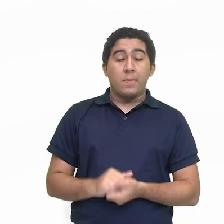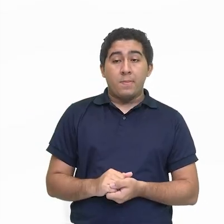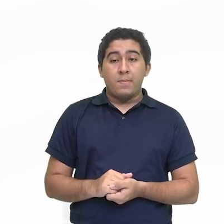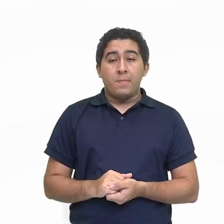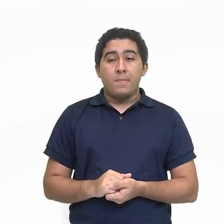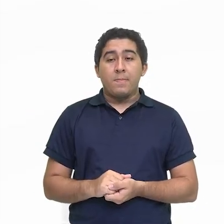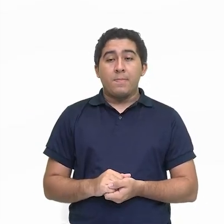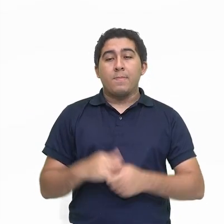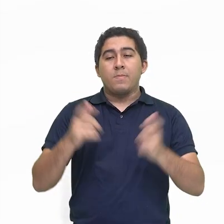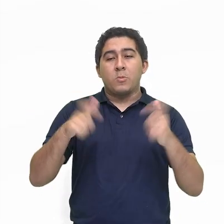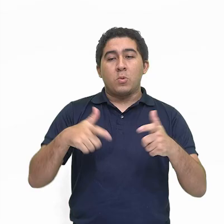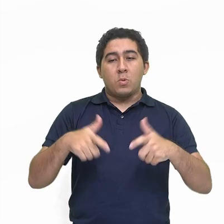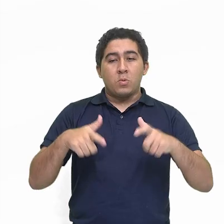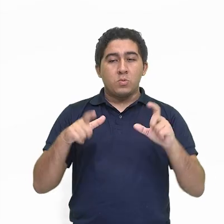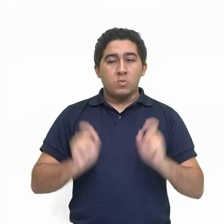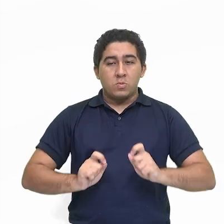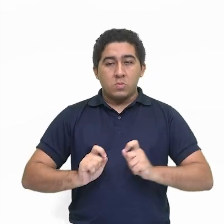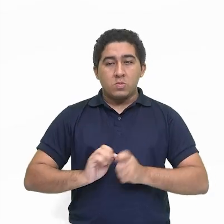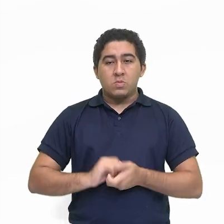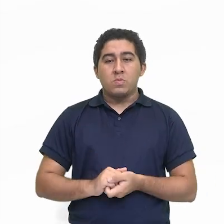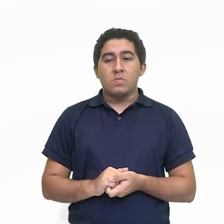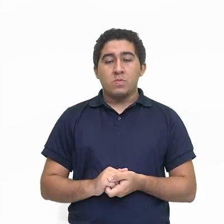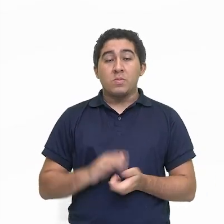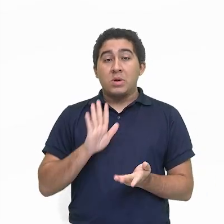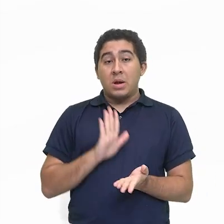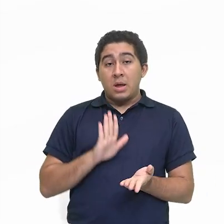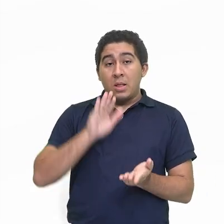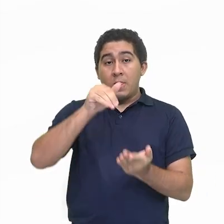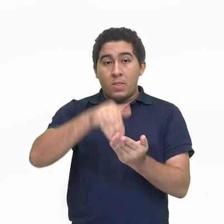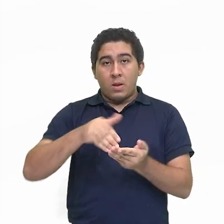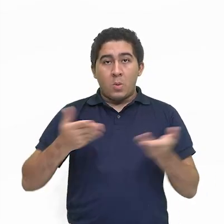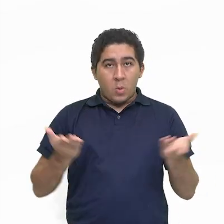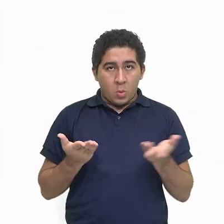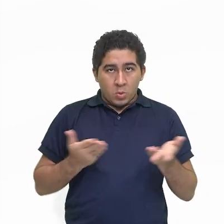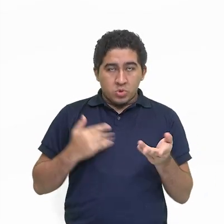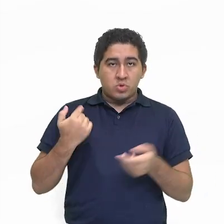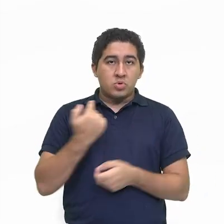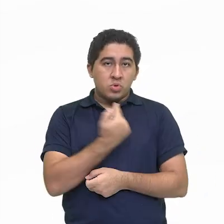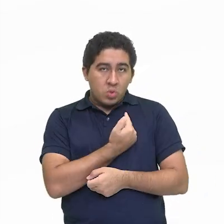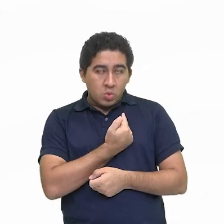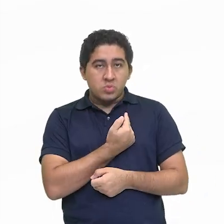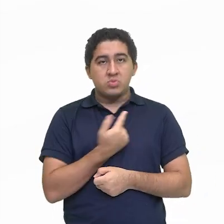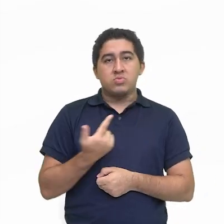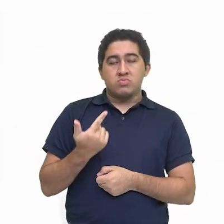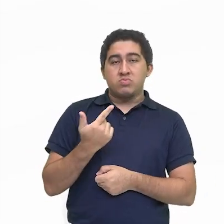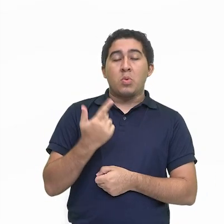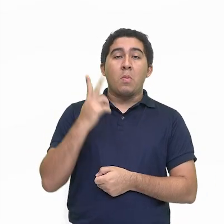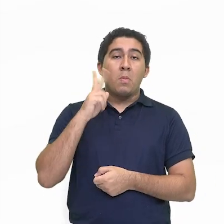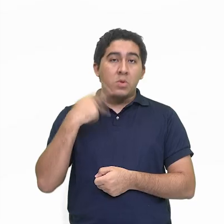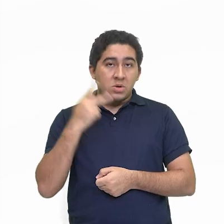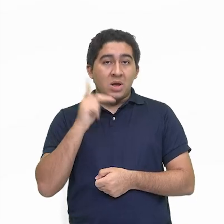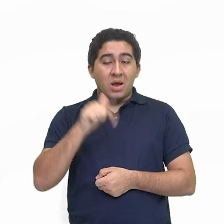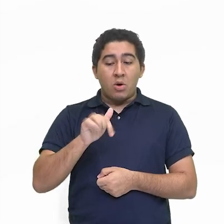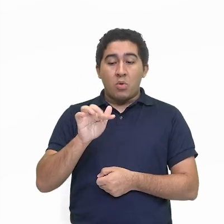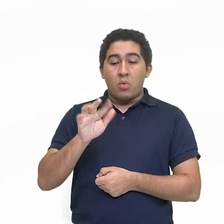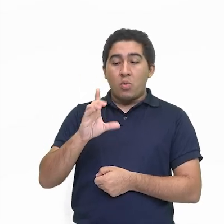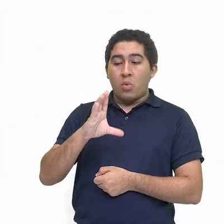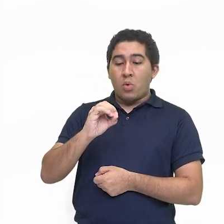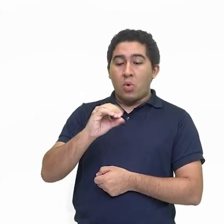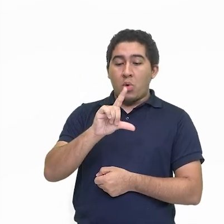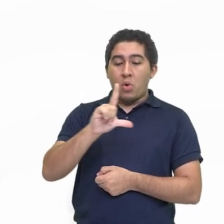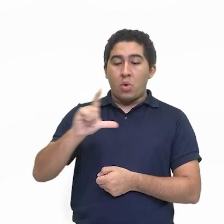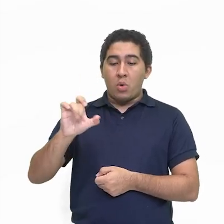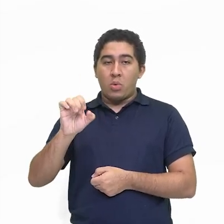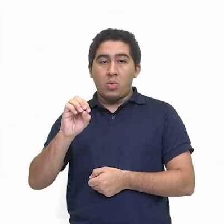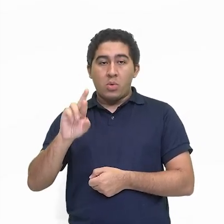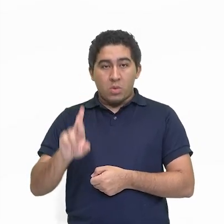está presente, então, né, até hoje no nosso cenário político. Né, estamos falando do Fernando Collor de Mello. E, a